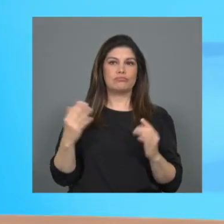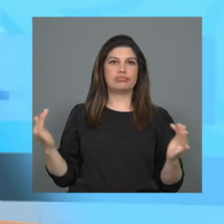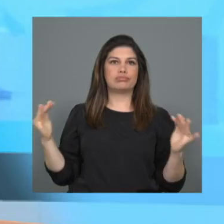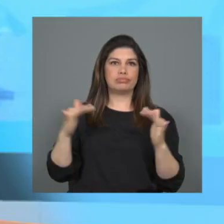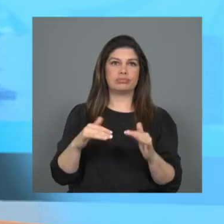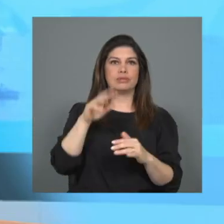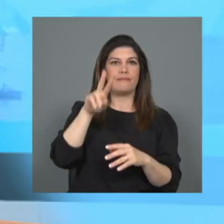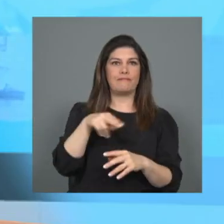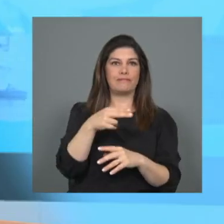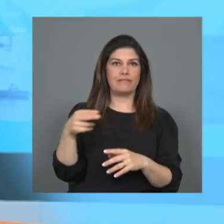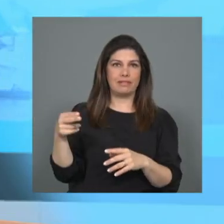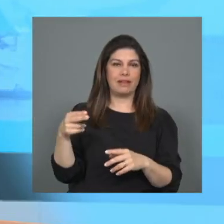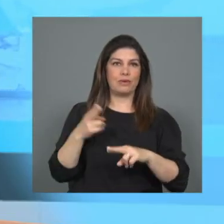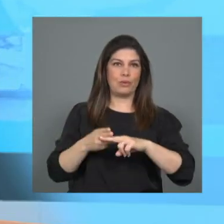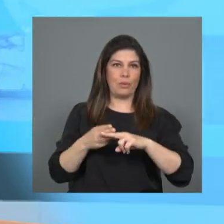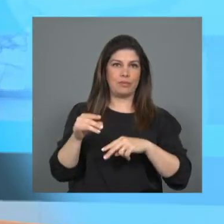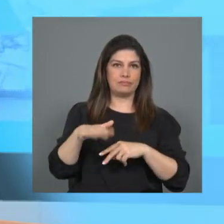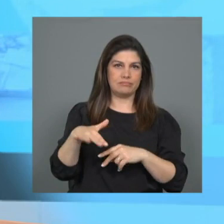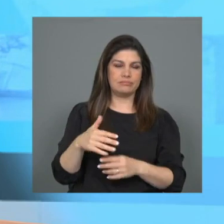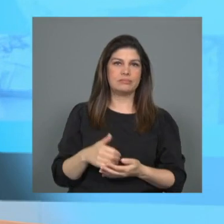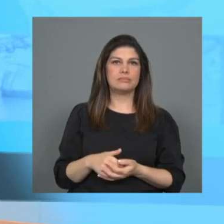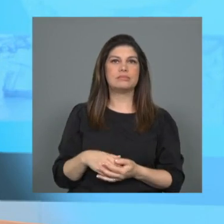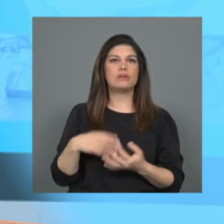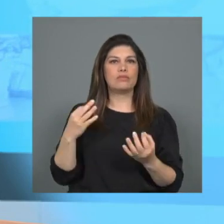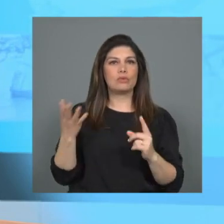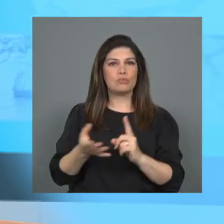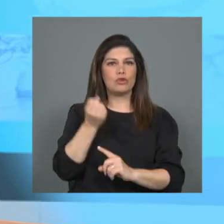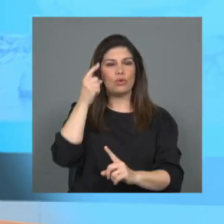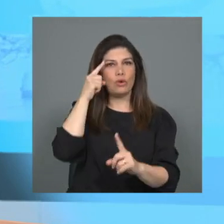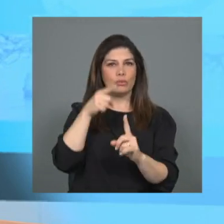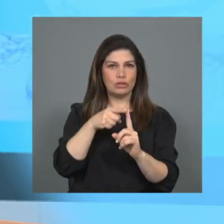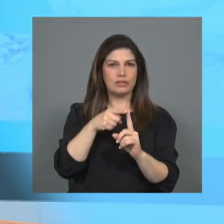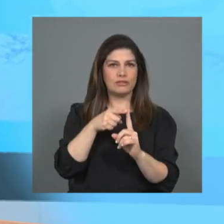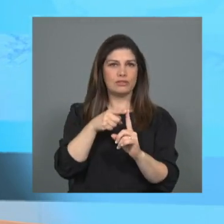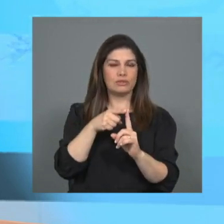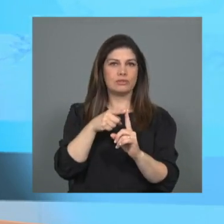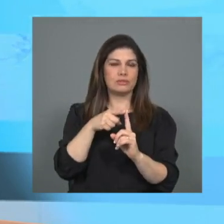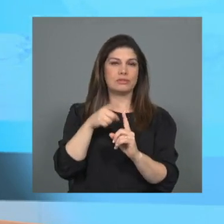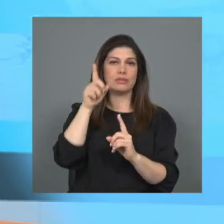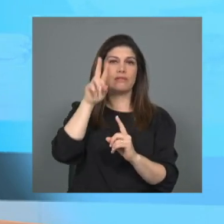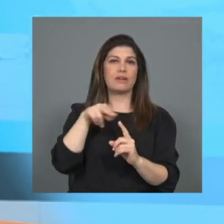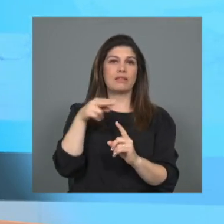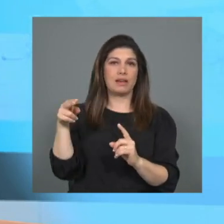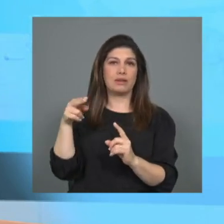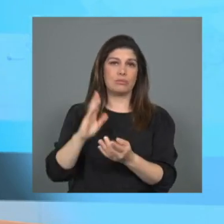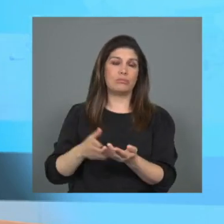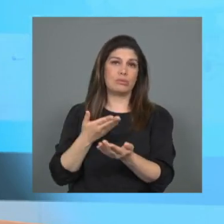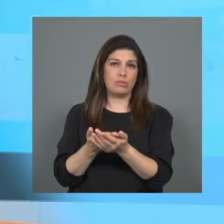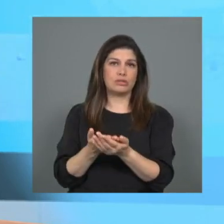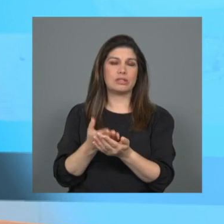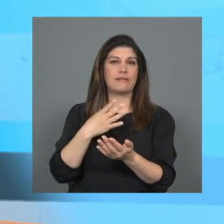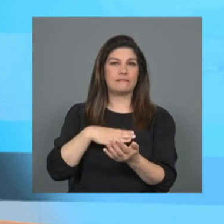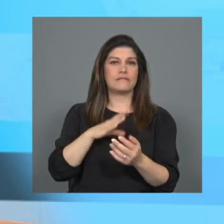quis fazer. Aconteceu, de facto, esse objetivo proposto pelo Vaticano de, a partir de Roma e das várias